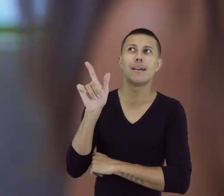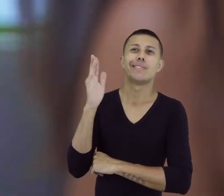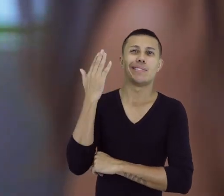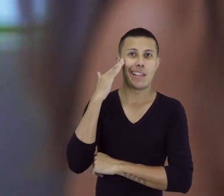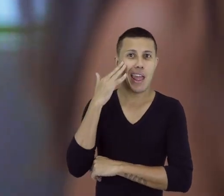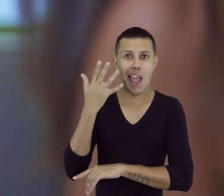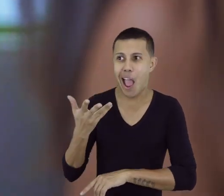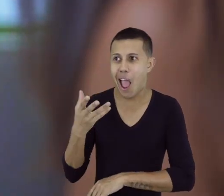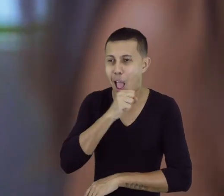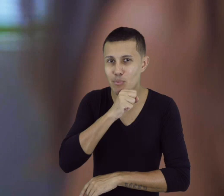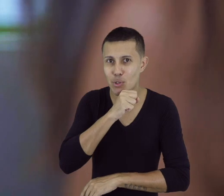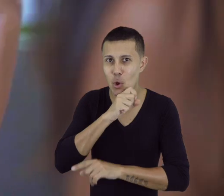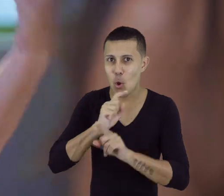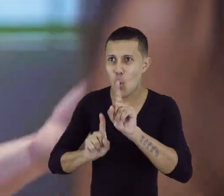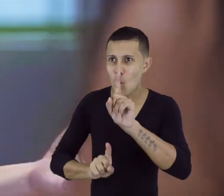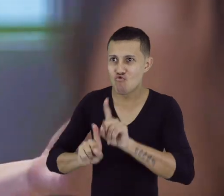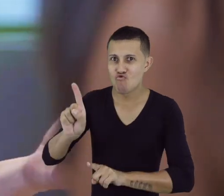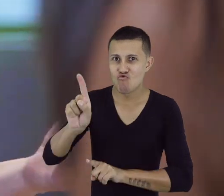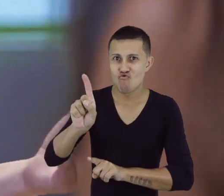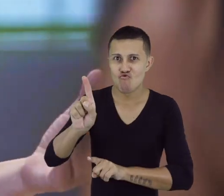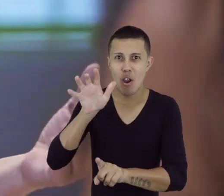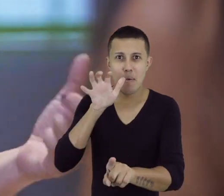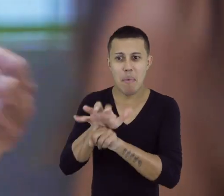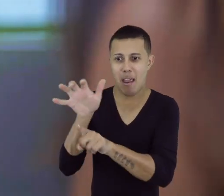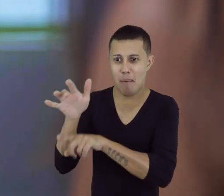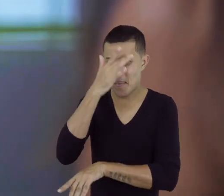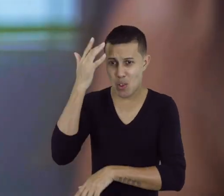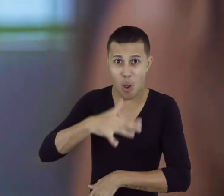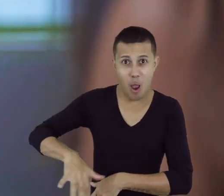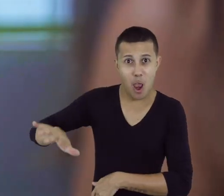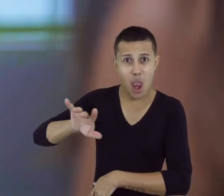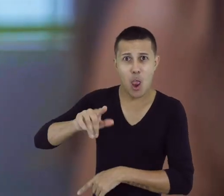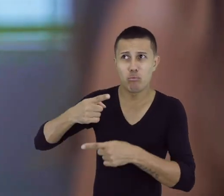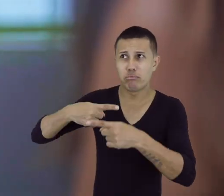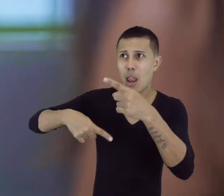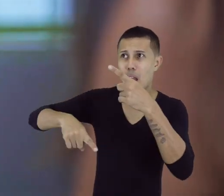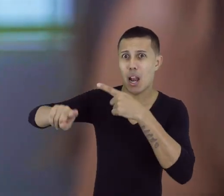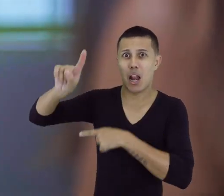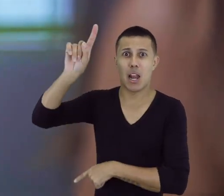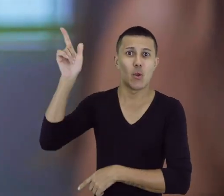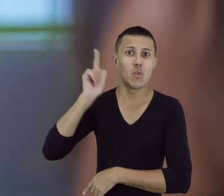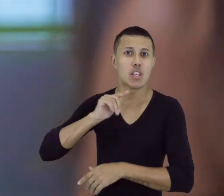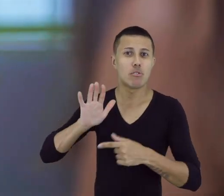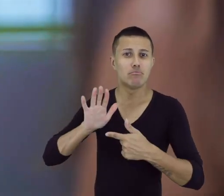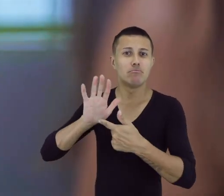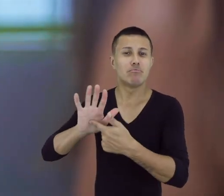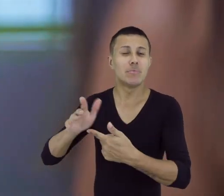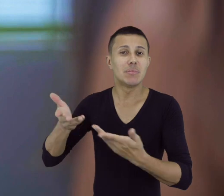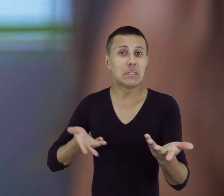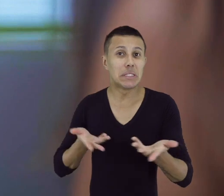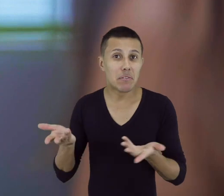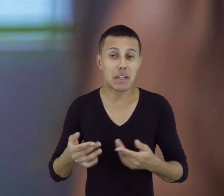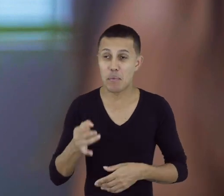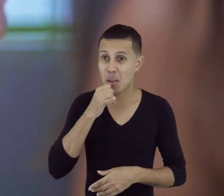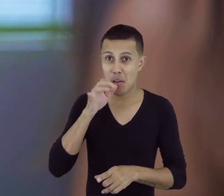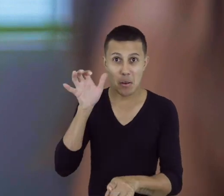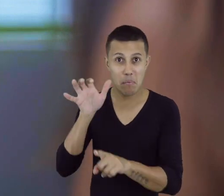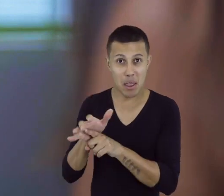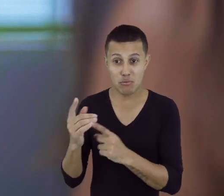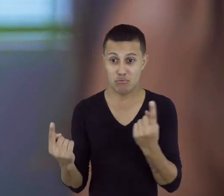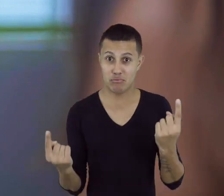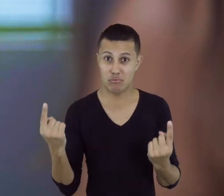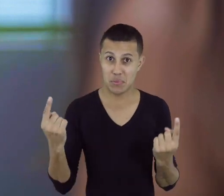entender quão mais rápido eu consigo escalar para impactar mais gente. Então, quão mais longe eu consigo levar esse tipo de serviço? Eu vou dar um exemplo do